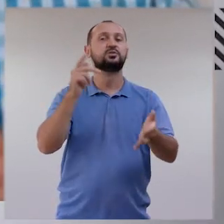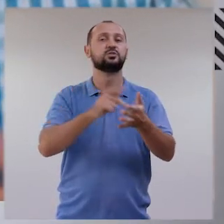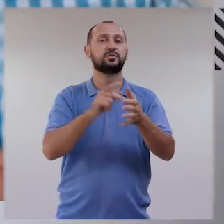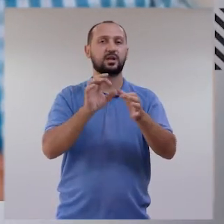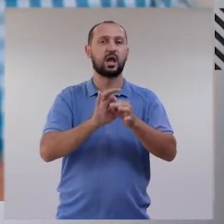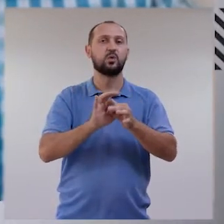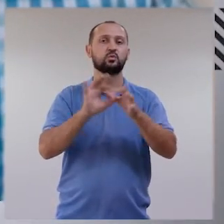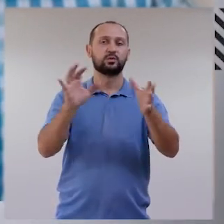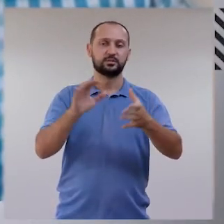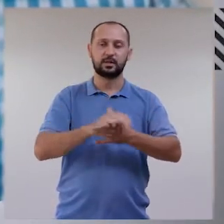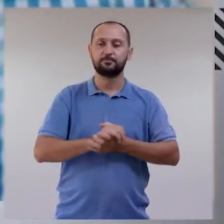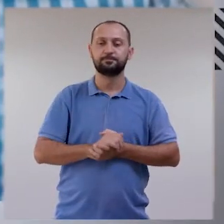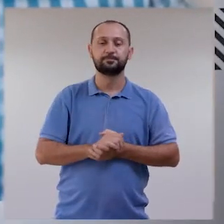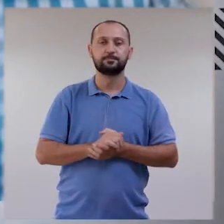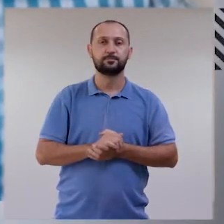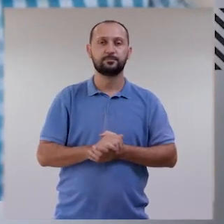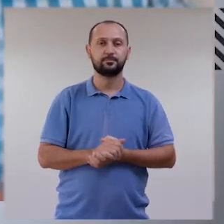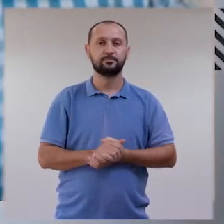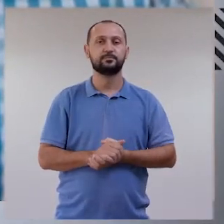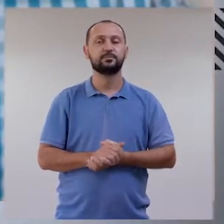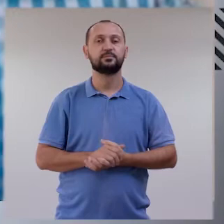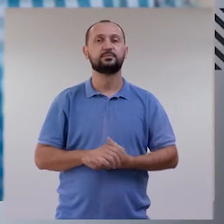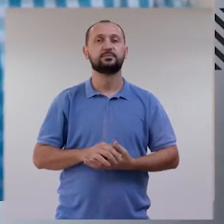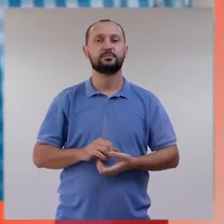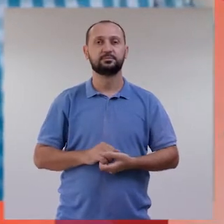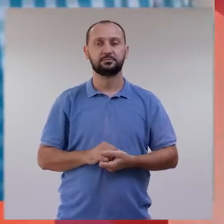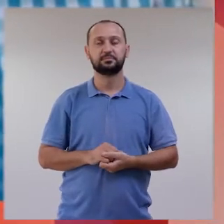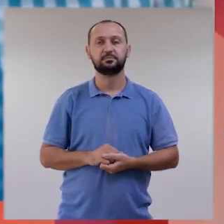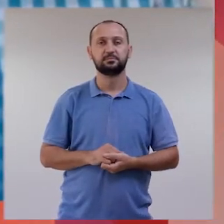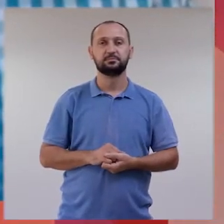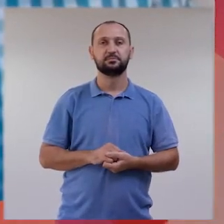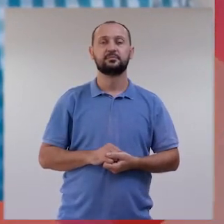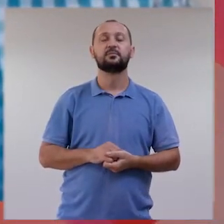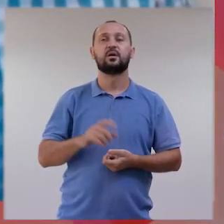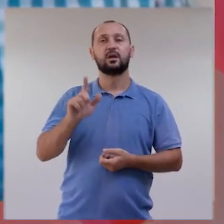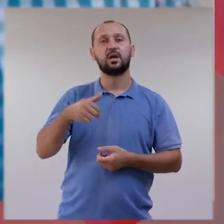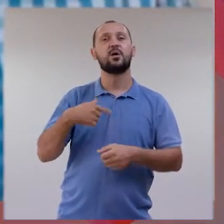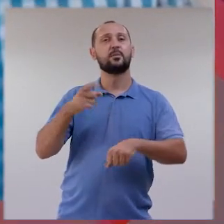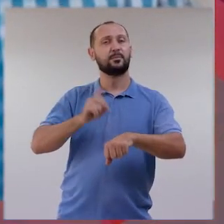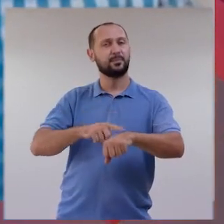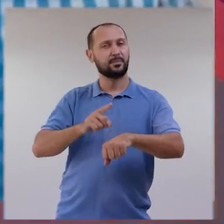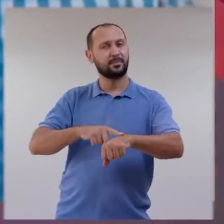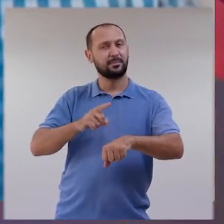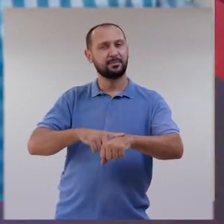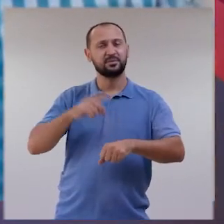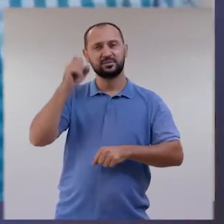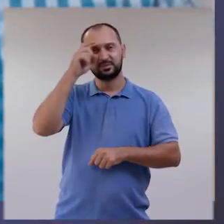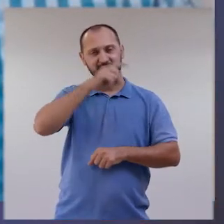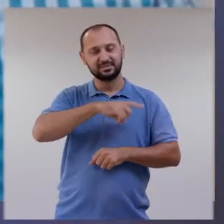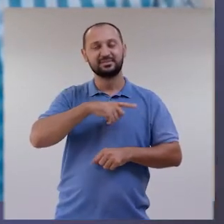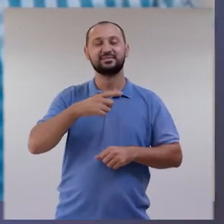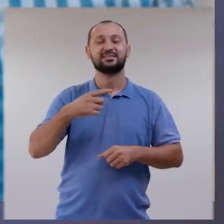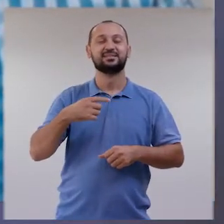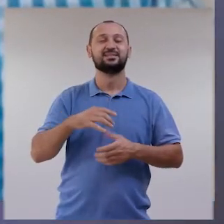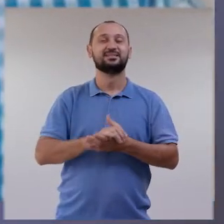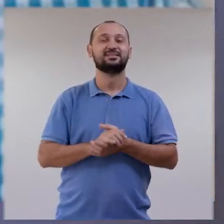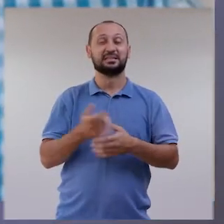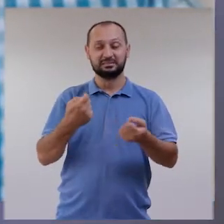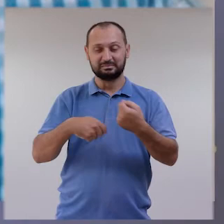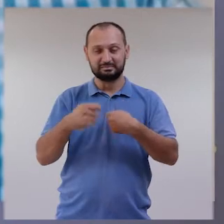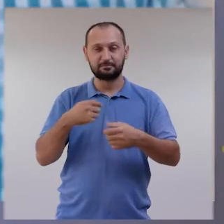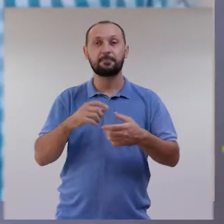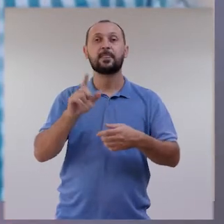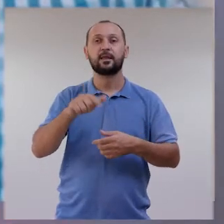poder realmente autorizar a doação ser autorizada. Entendeu? Então, assim. É um momento burocrático, né? Bem